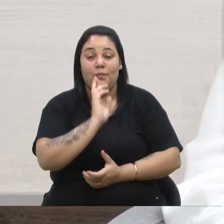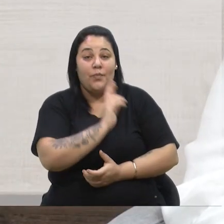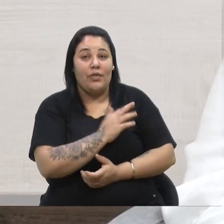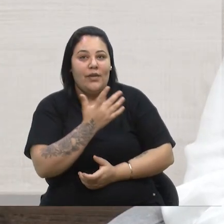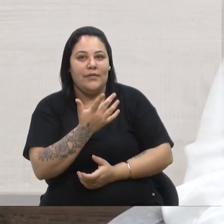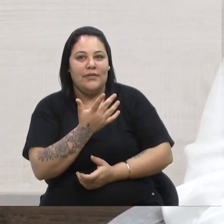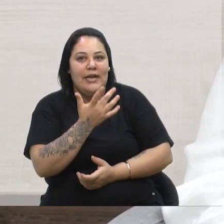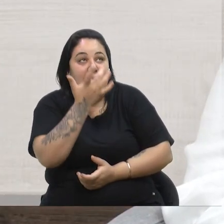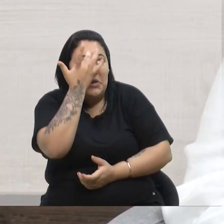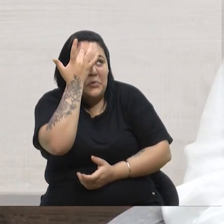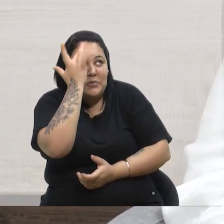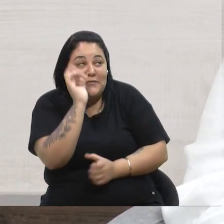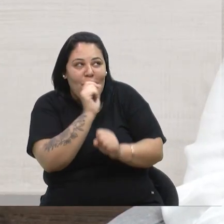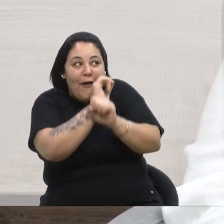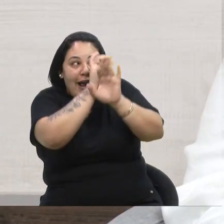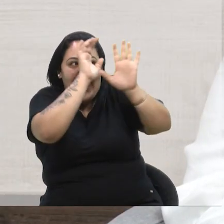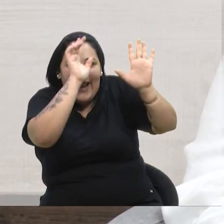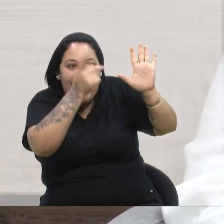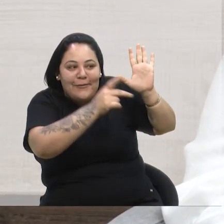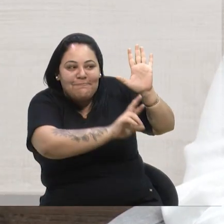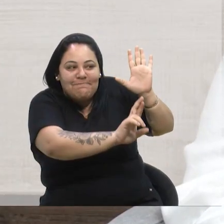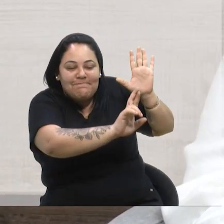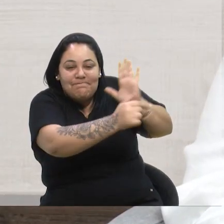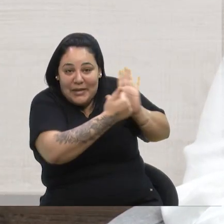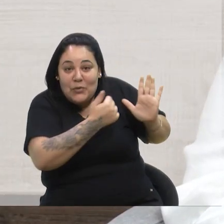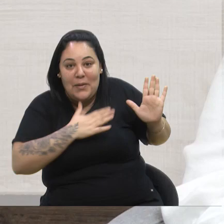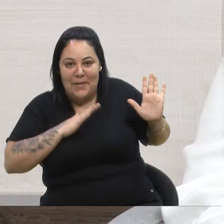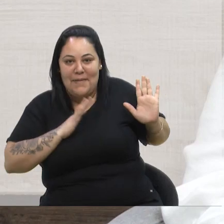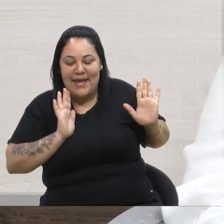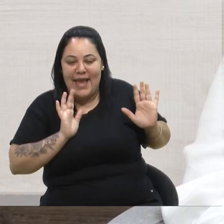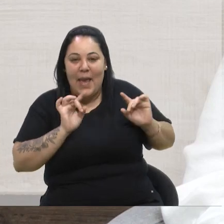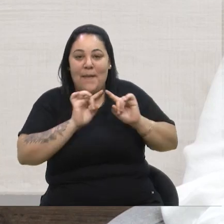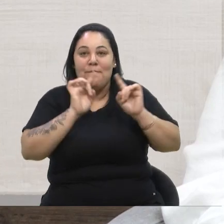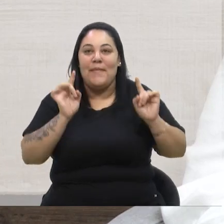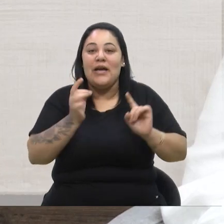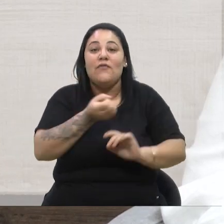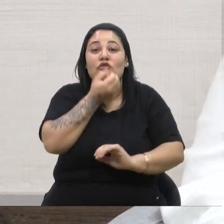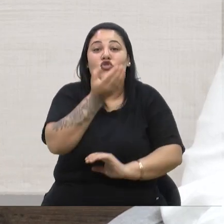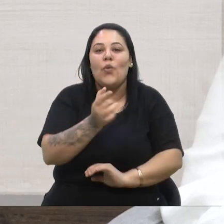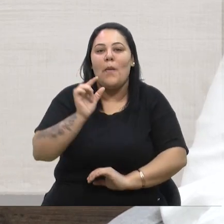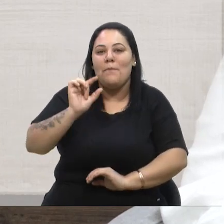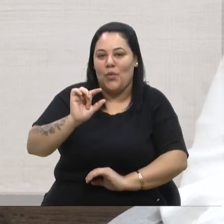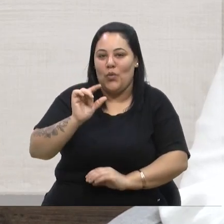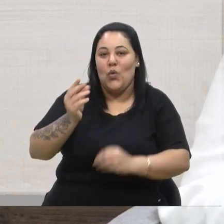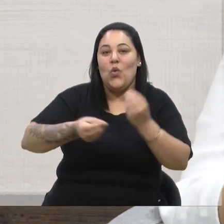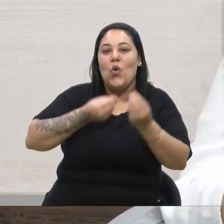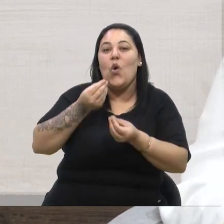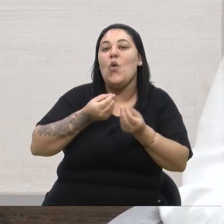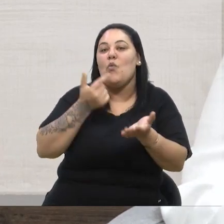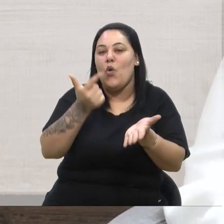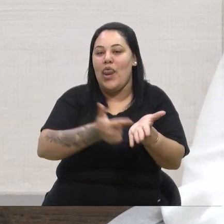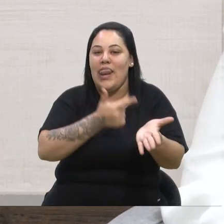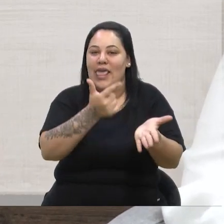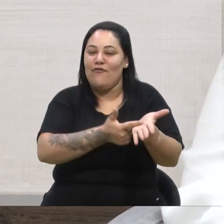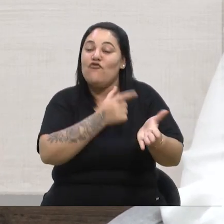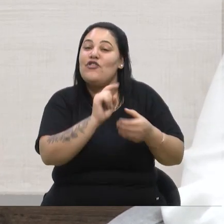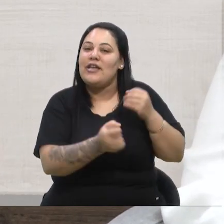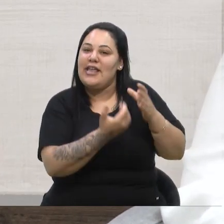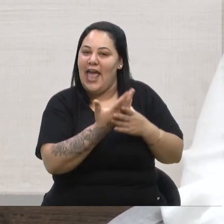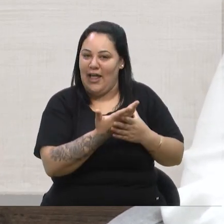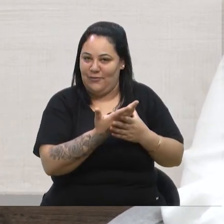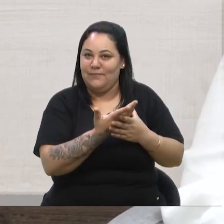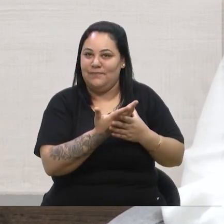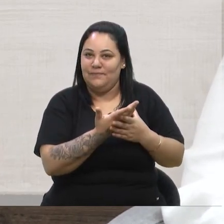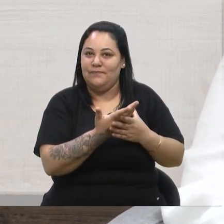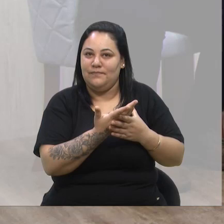Eu não sei se eu entendi bem a tua pergunta, mas eu vou te contar um pouquinho de como o livro surgiu,